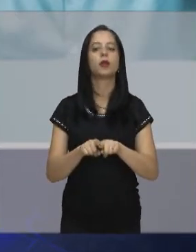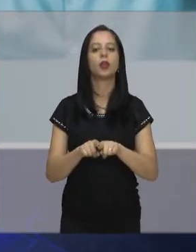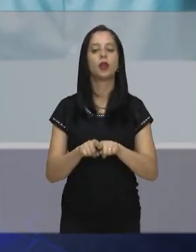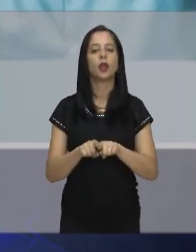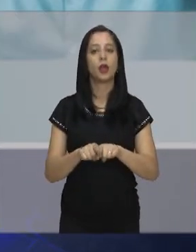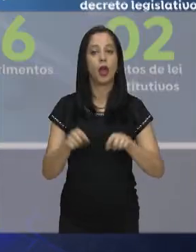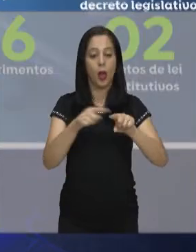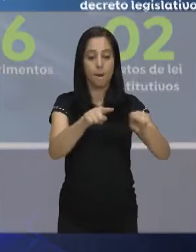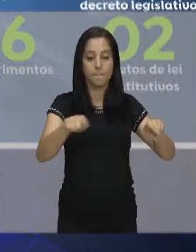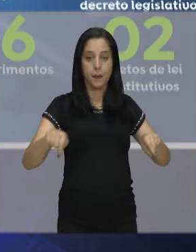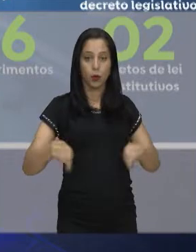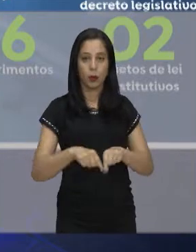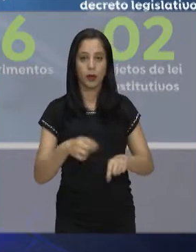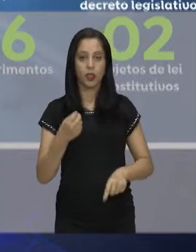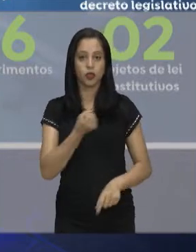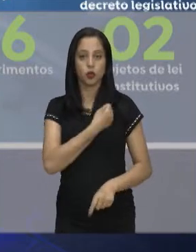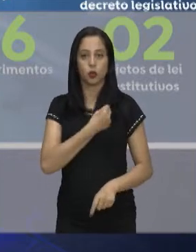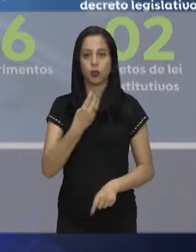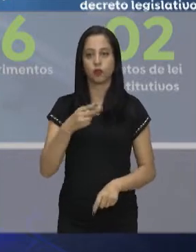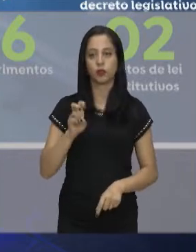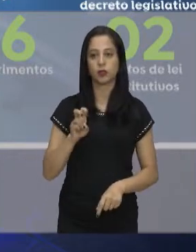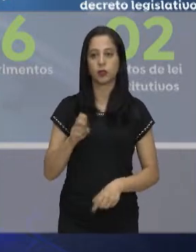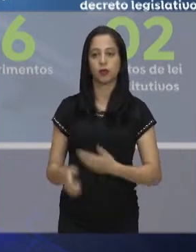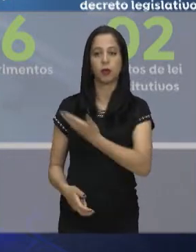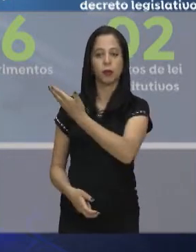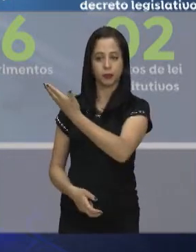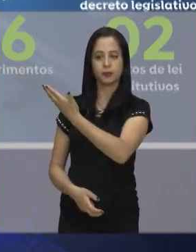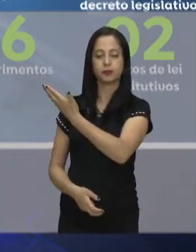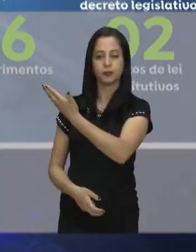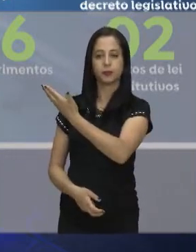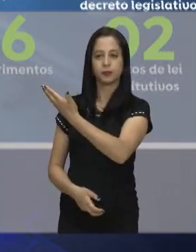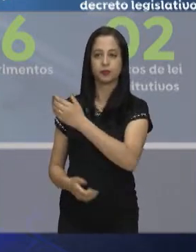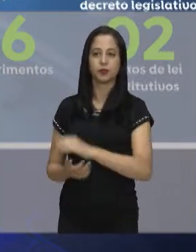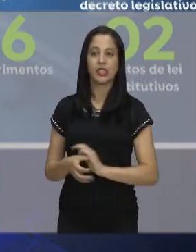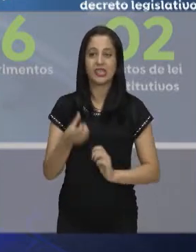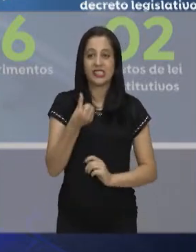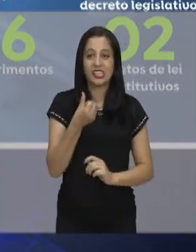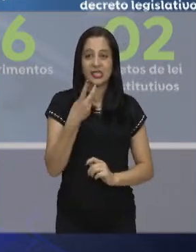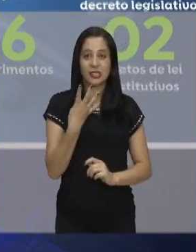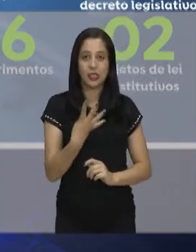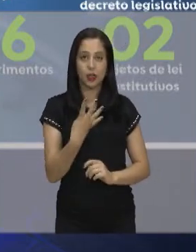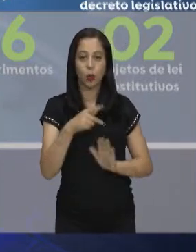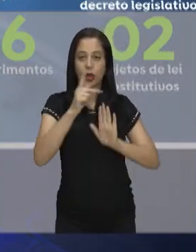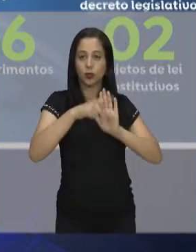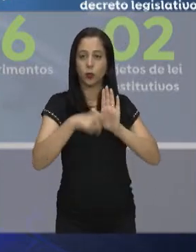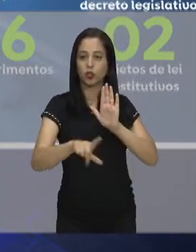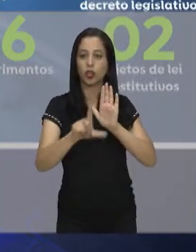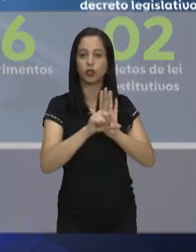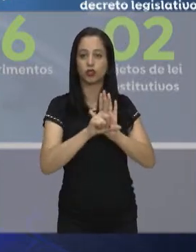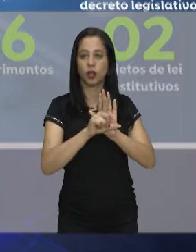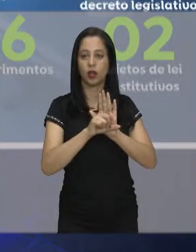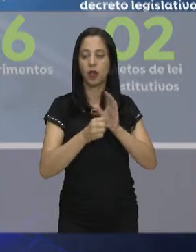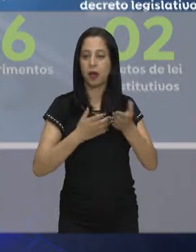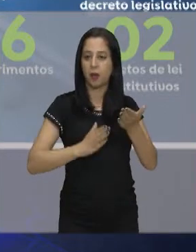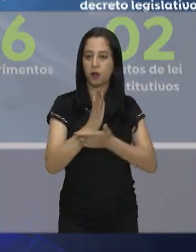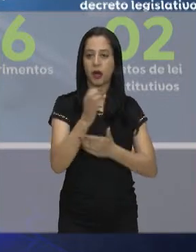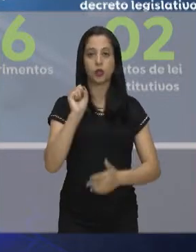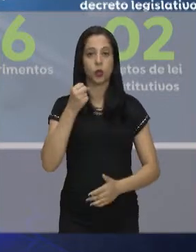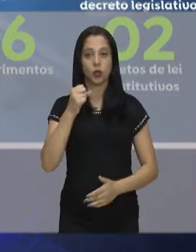o 25. Próximo, conseguimos esse ano ter 64 projetos de leis, 82